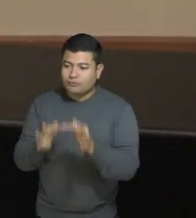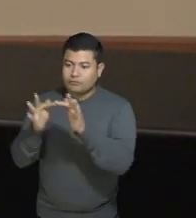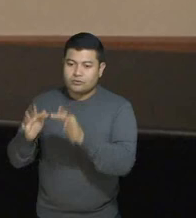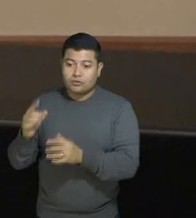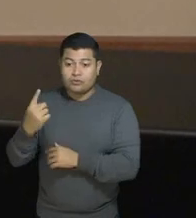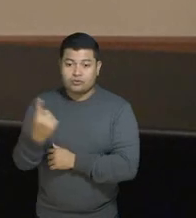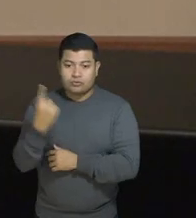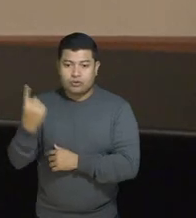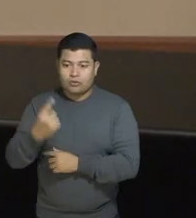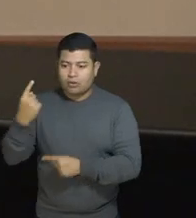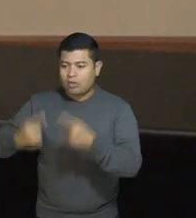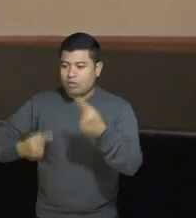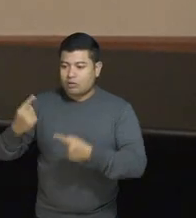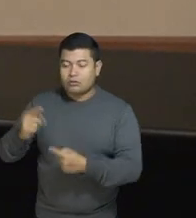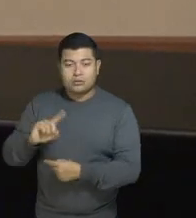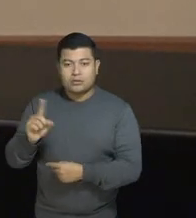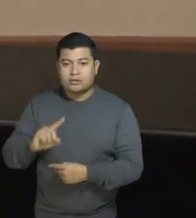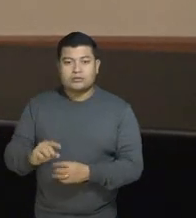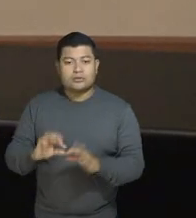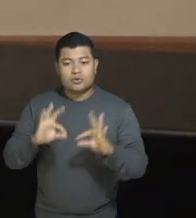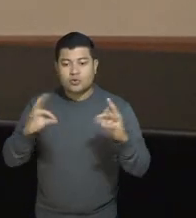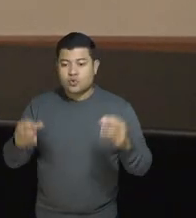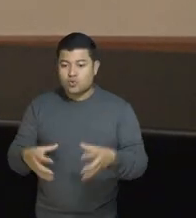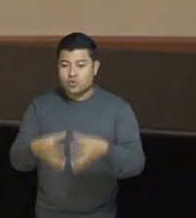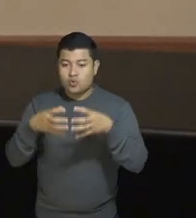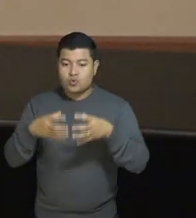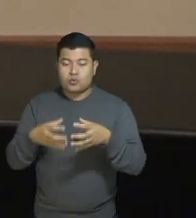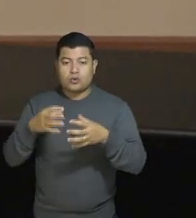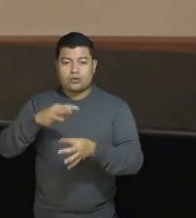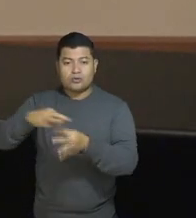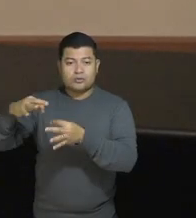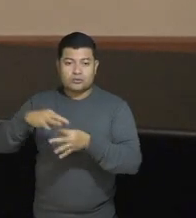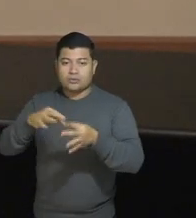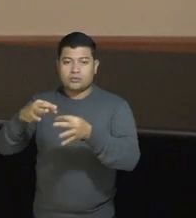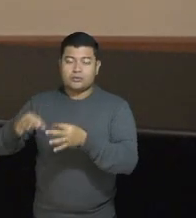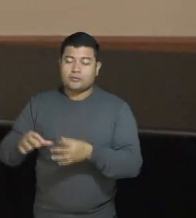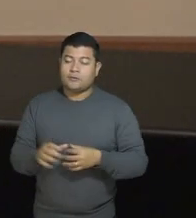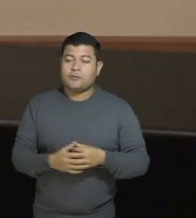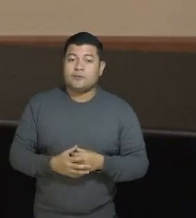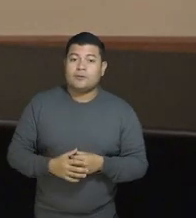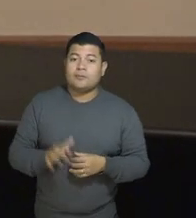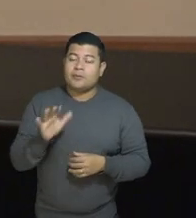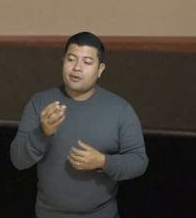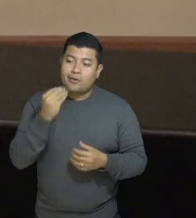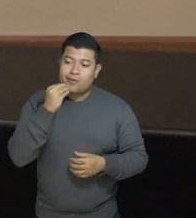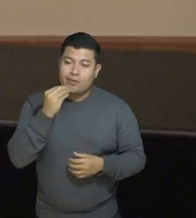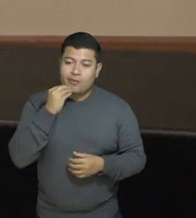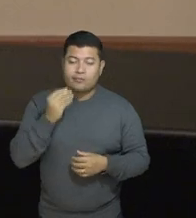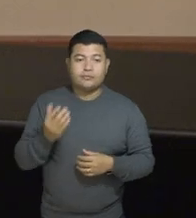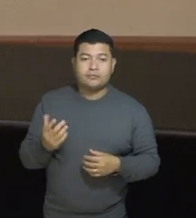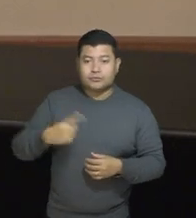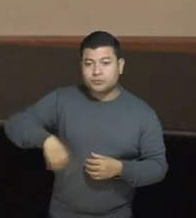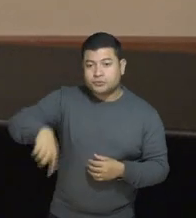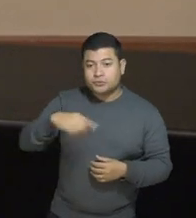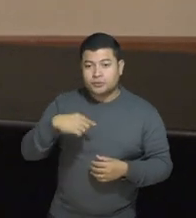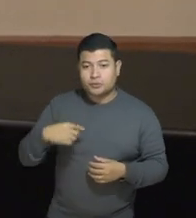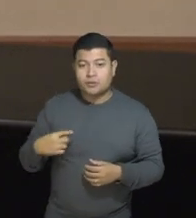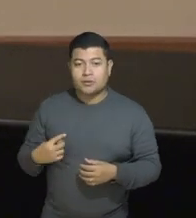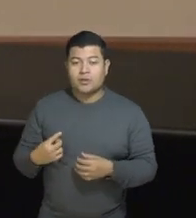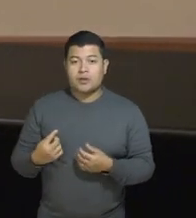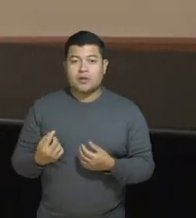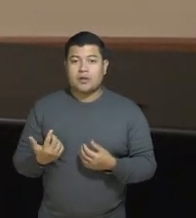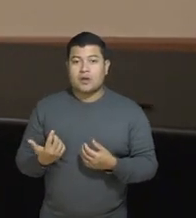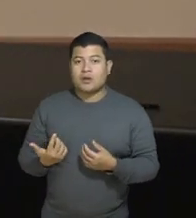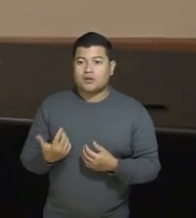de educação especial. E é claro que, quando a gente busca órgãos diferentes, com